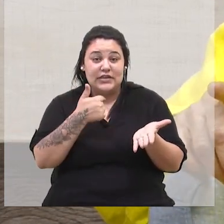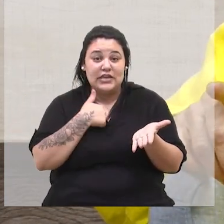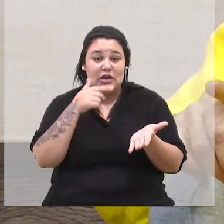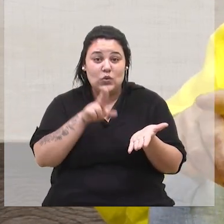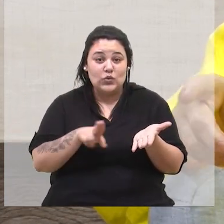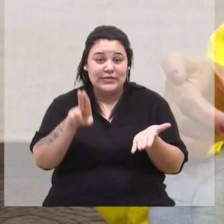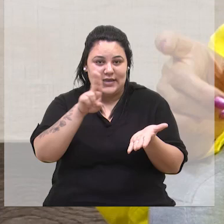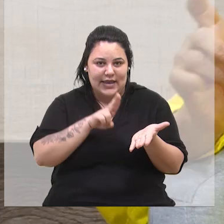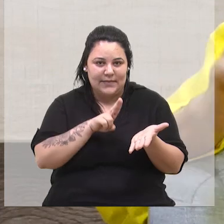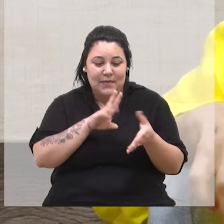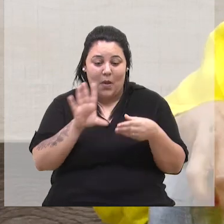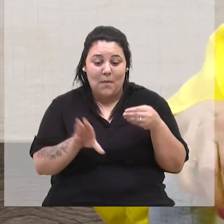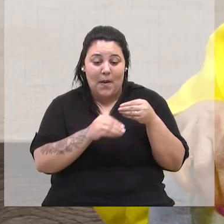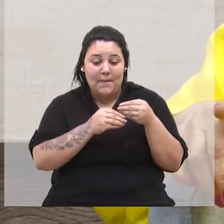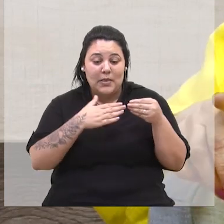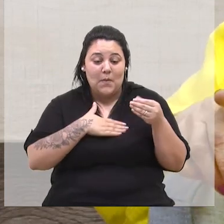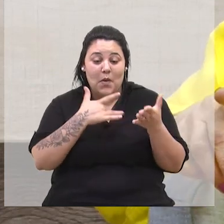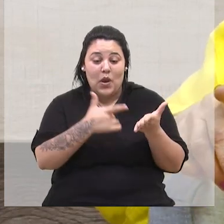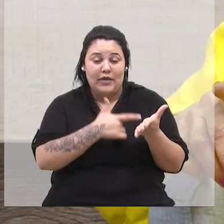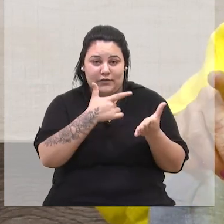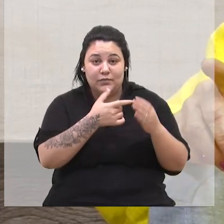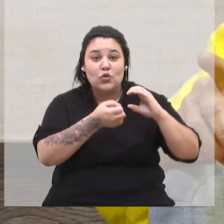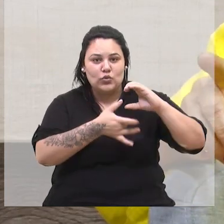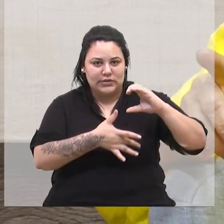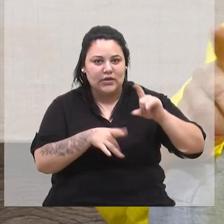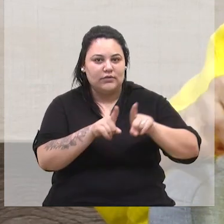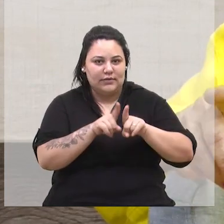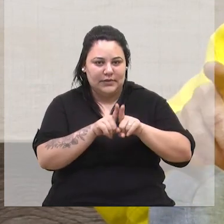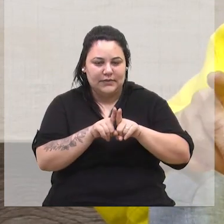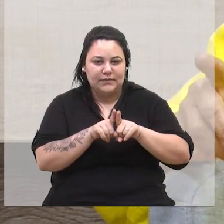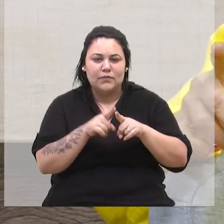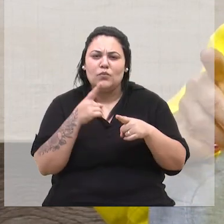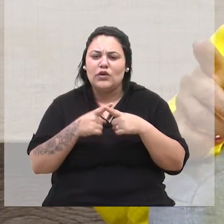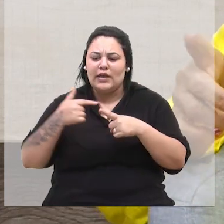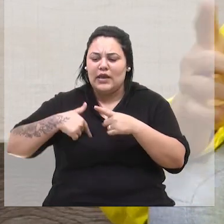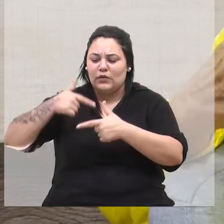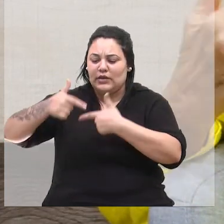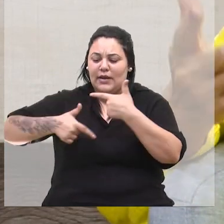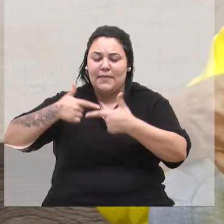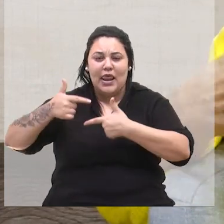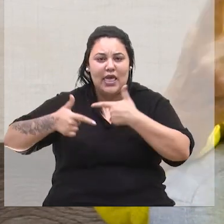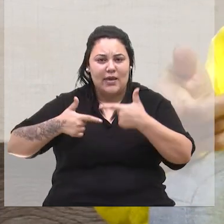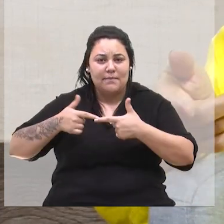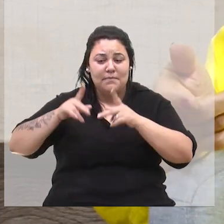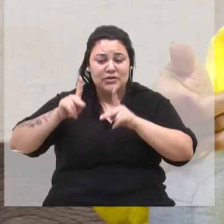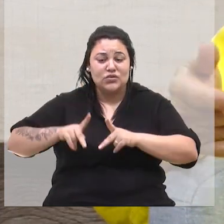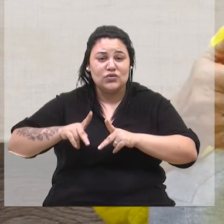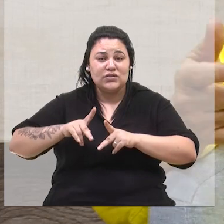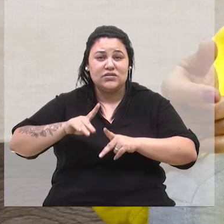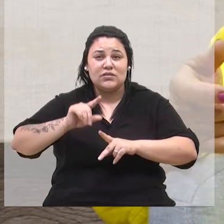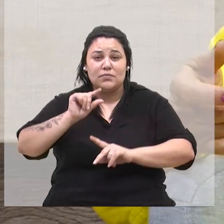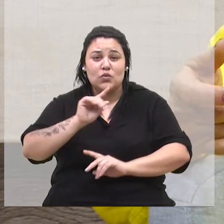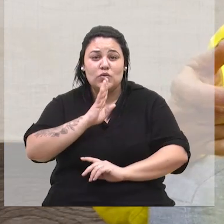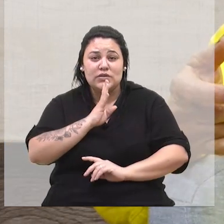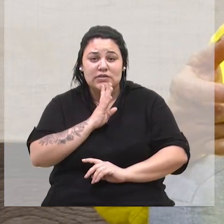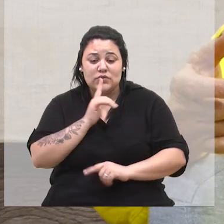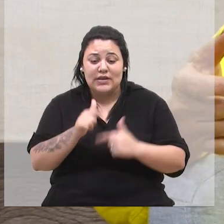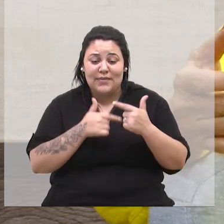fonte histórica ou conceitual, porque eu trabalhei autores que são pouco conhecidos nos trabalhos